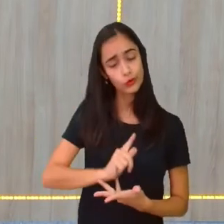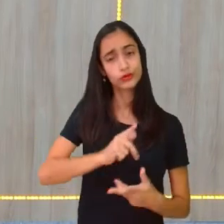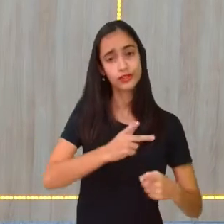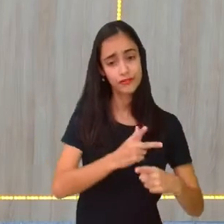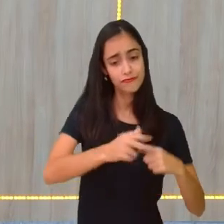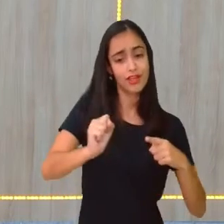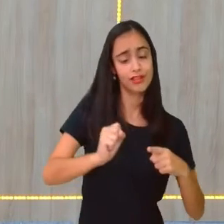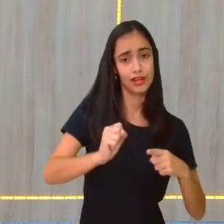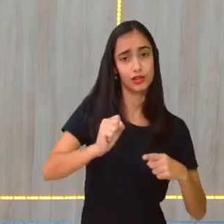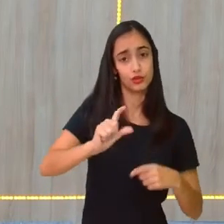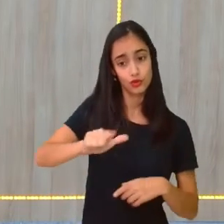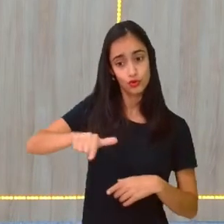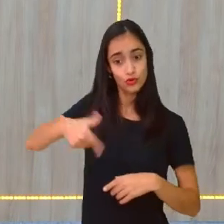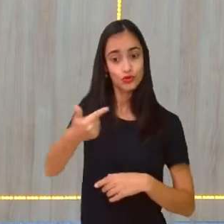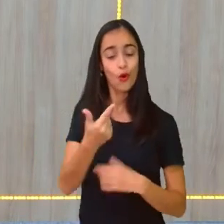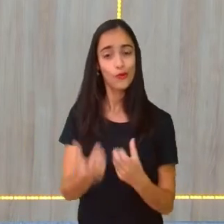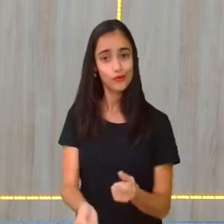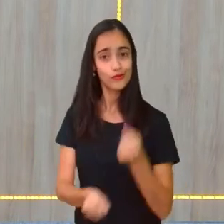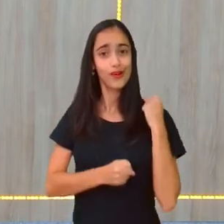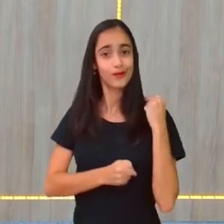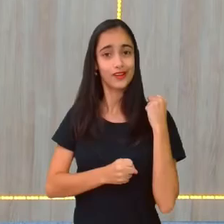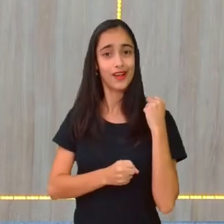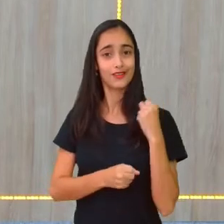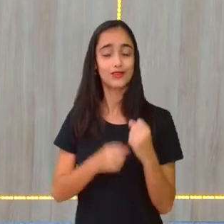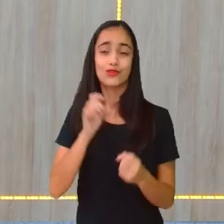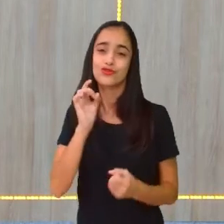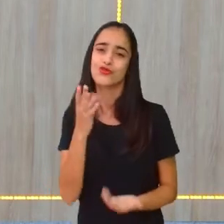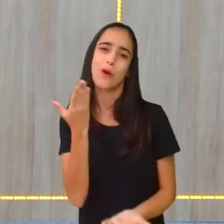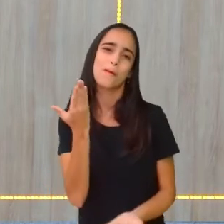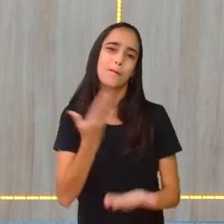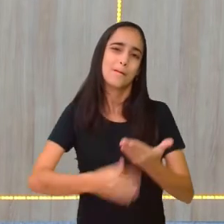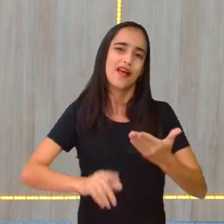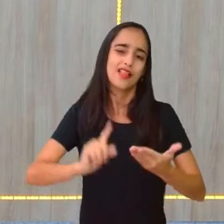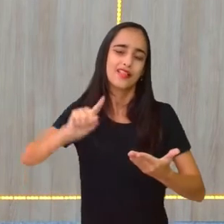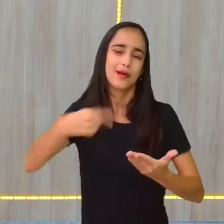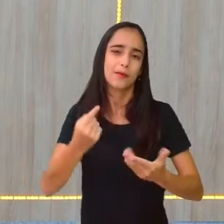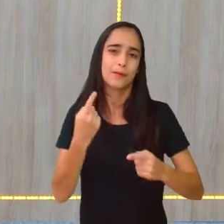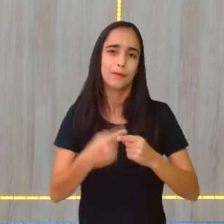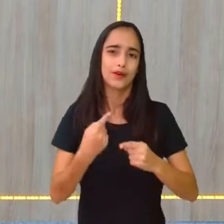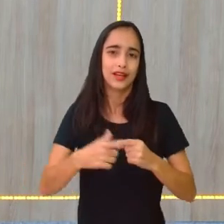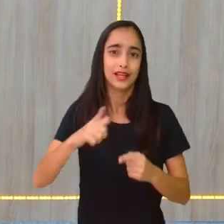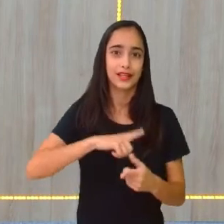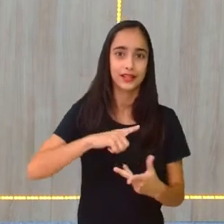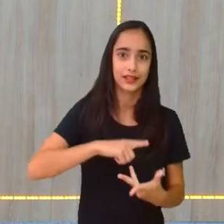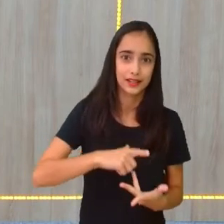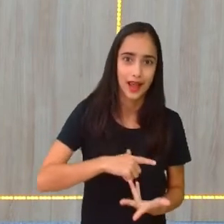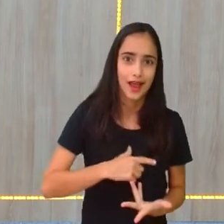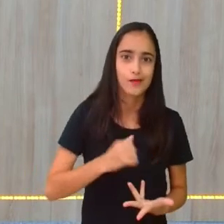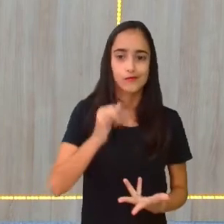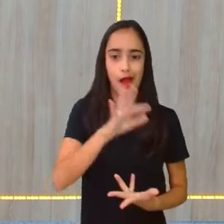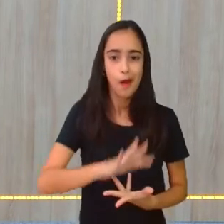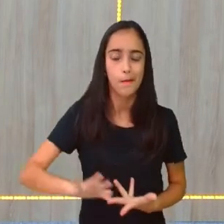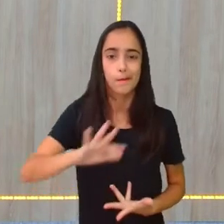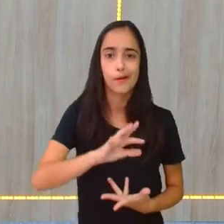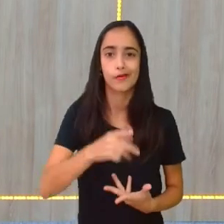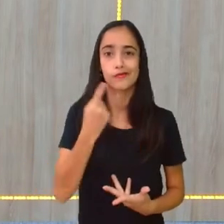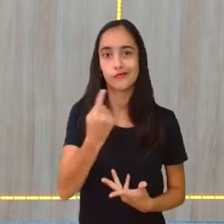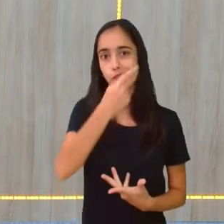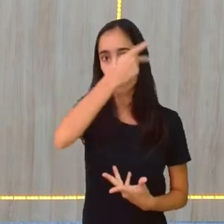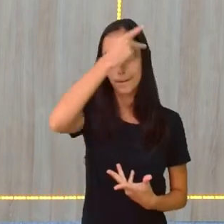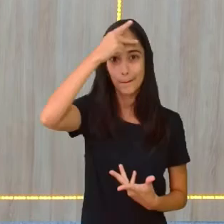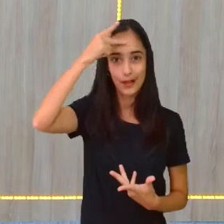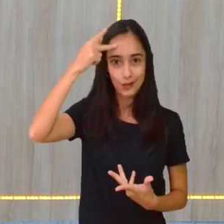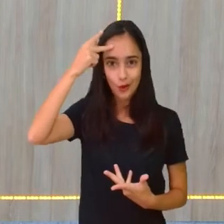região. Só vão perder ali o combate porque aparece a figura de um X9, né, um traíra, que vai entregar